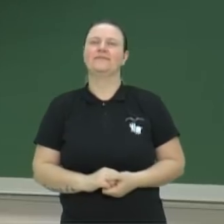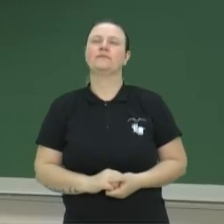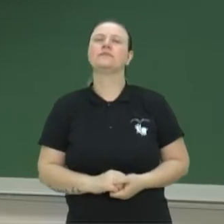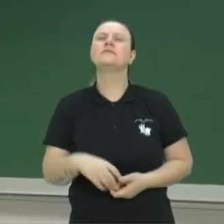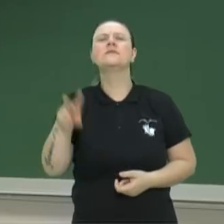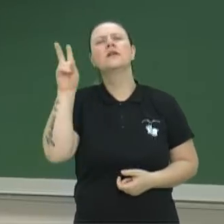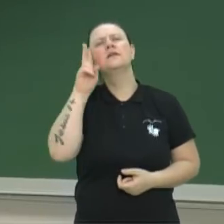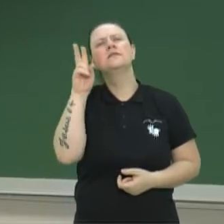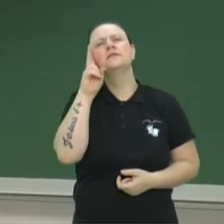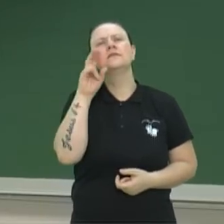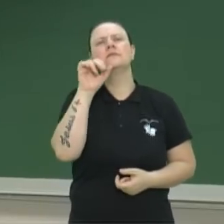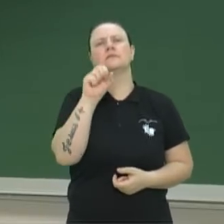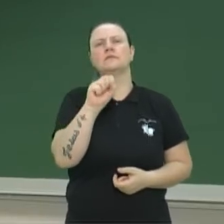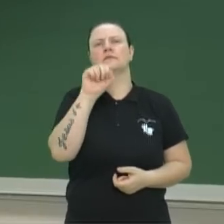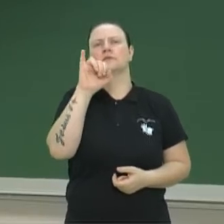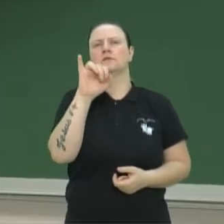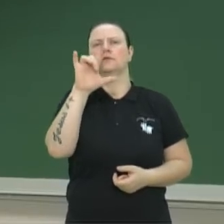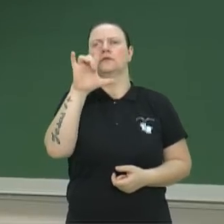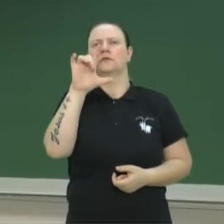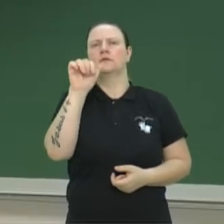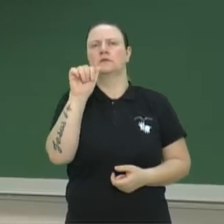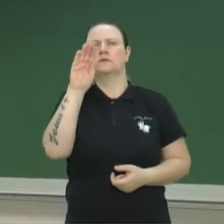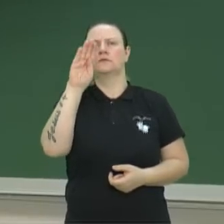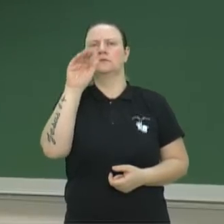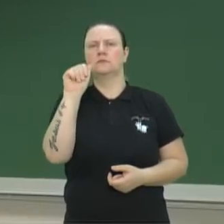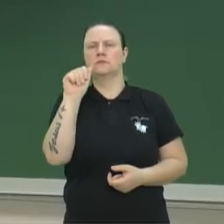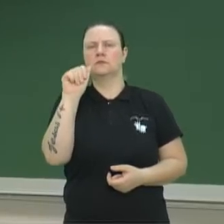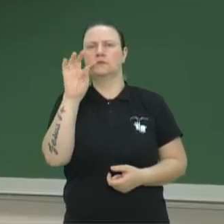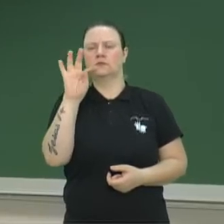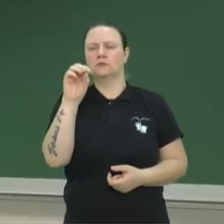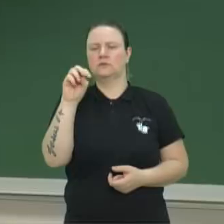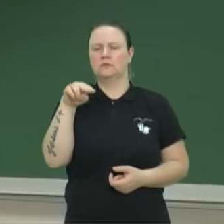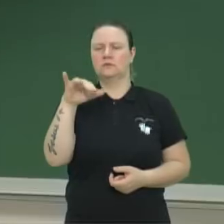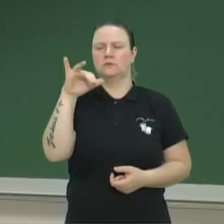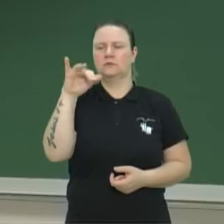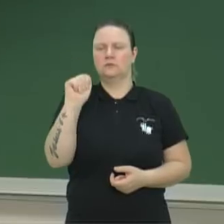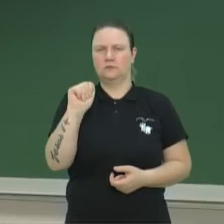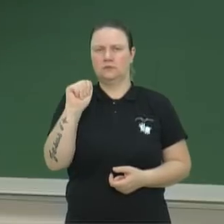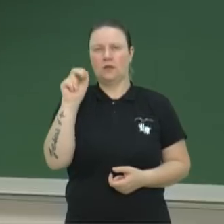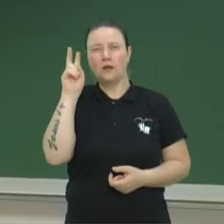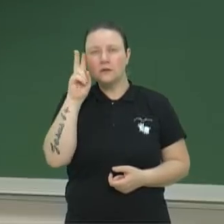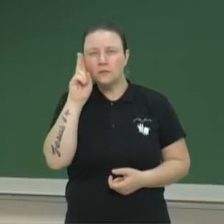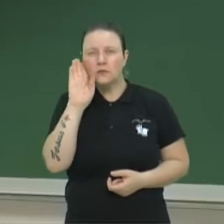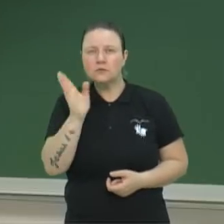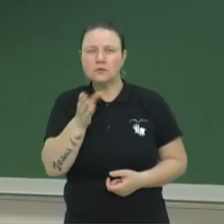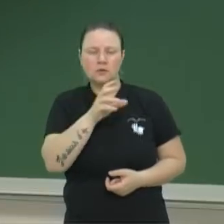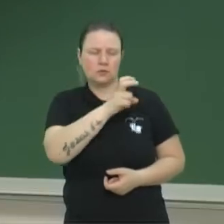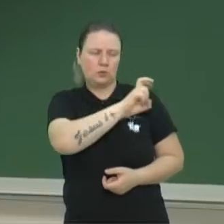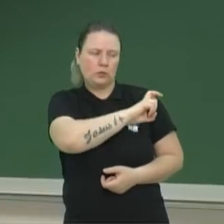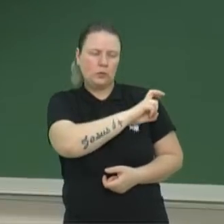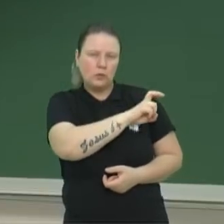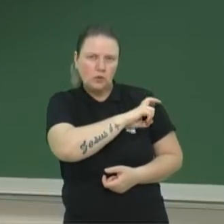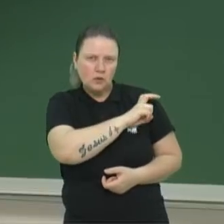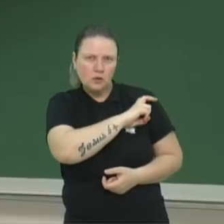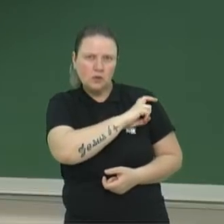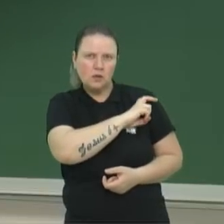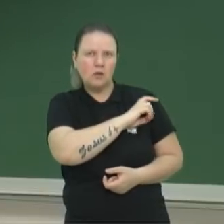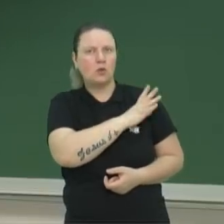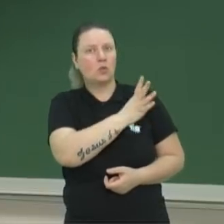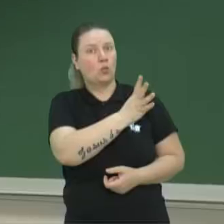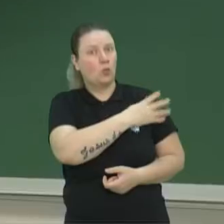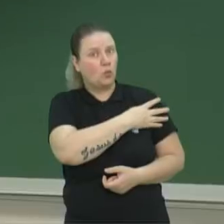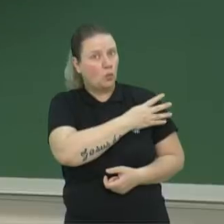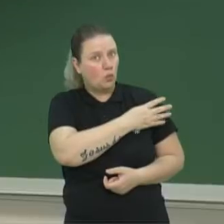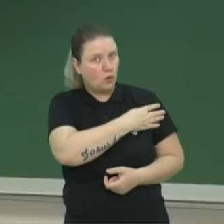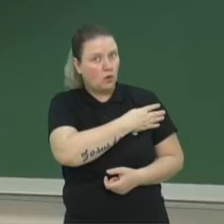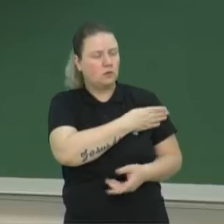Você lembra o que é sílaba tônica? Lembra? Acho que você já trabalhou lá no quinto ano, talvez no quarto